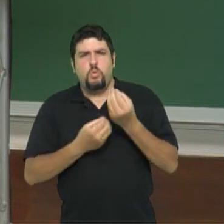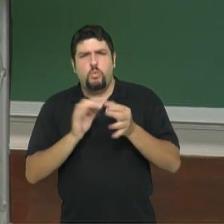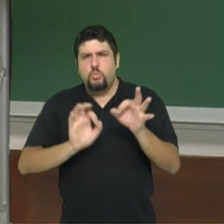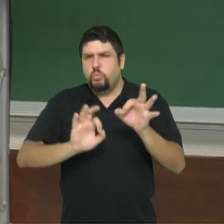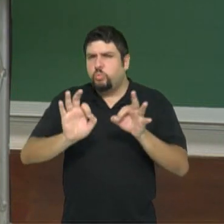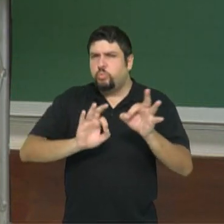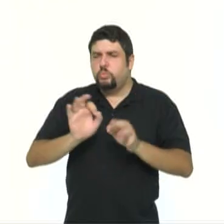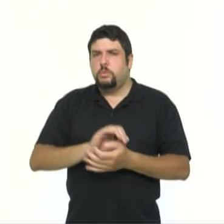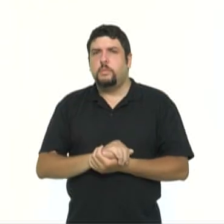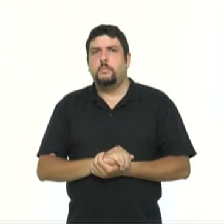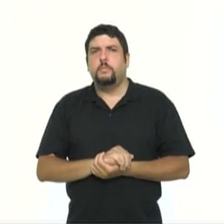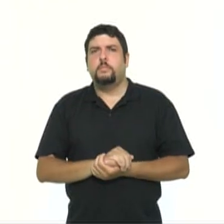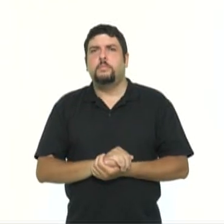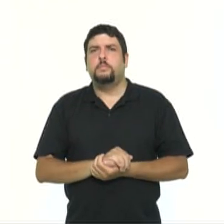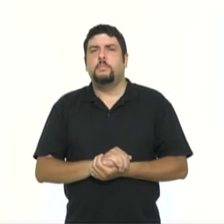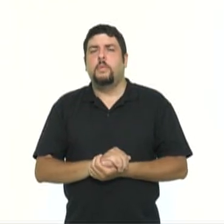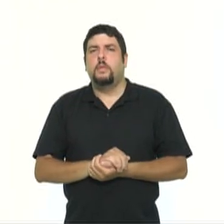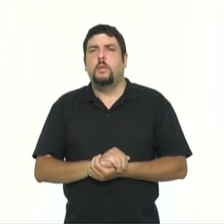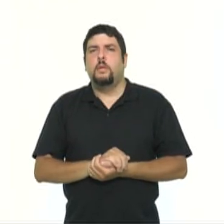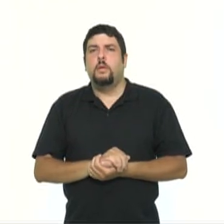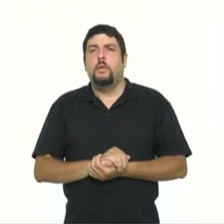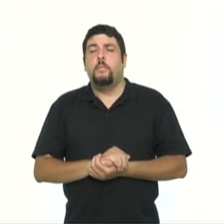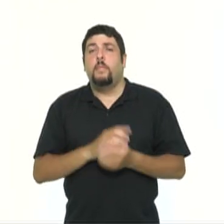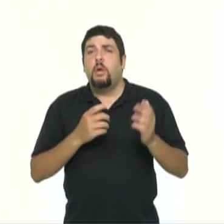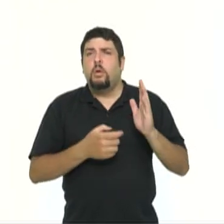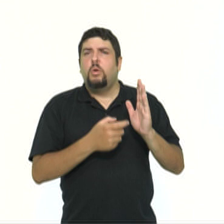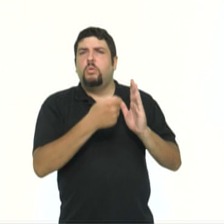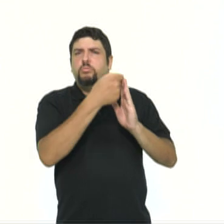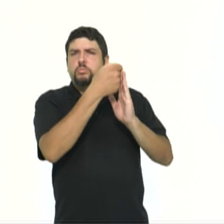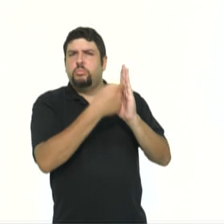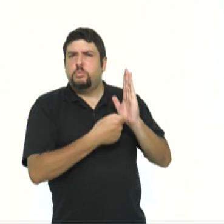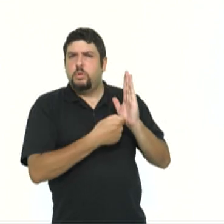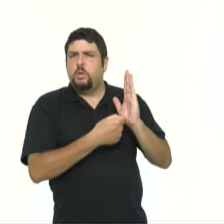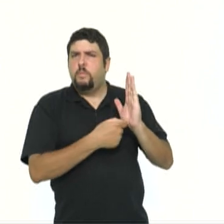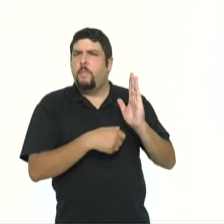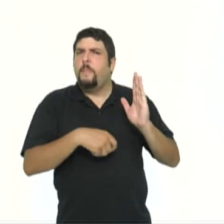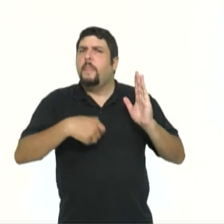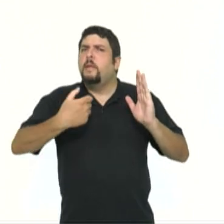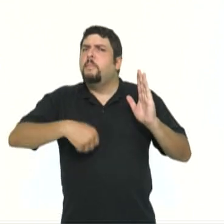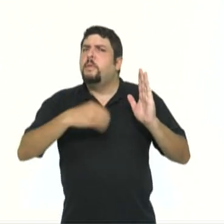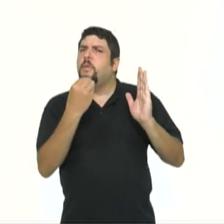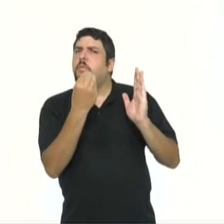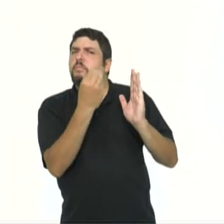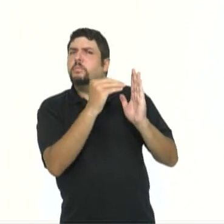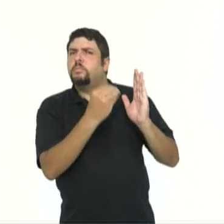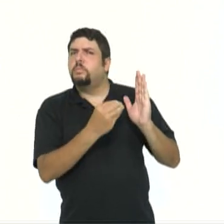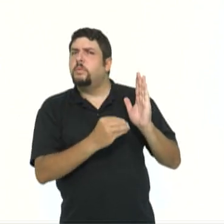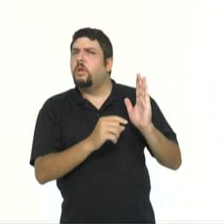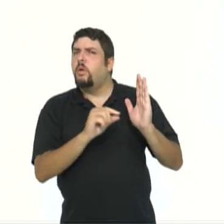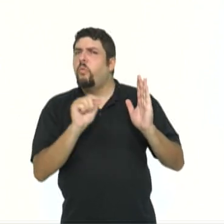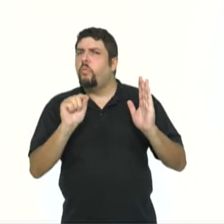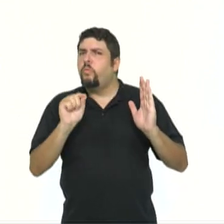né? O que um texto precisa apresentar para que se configure como um